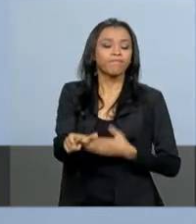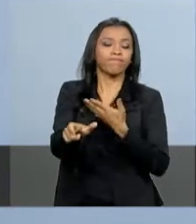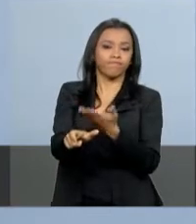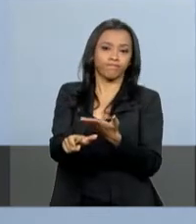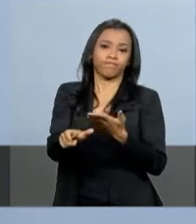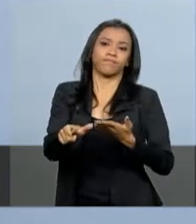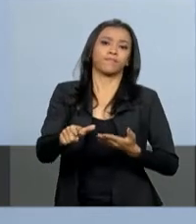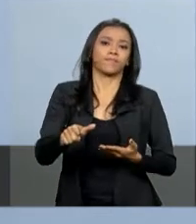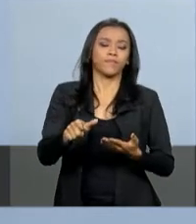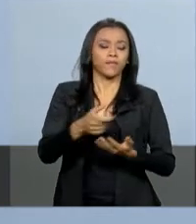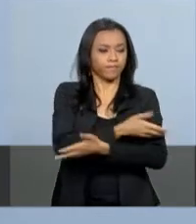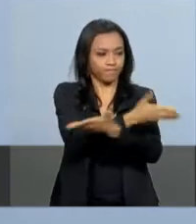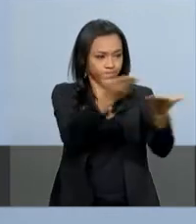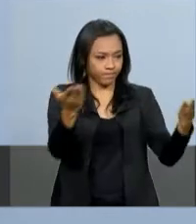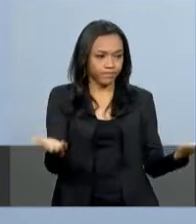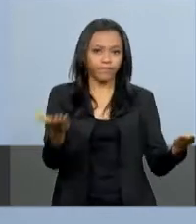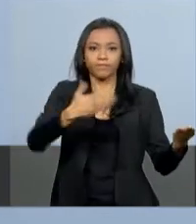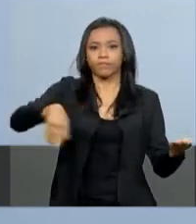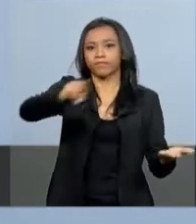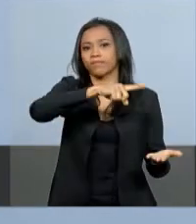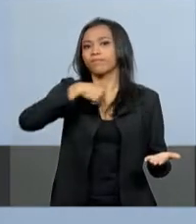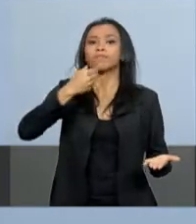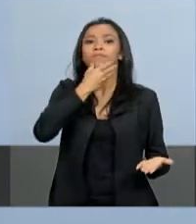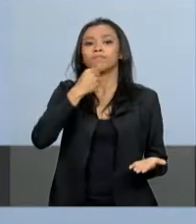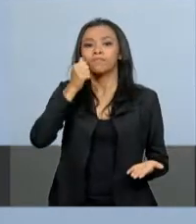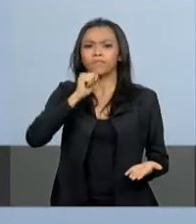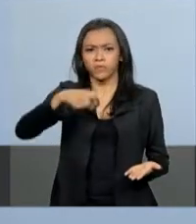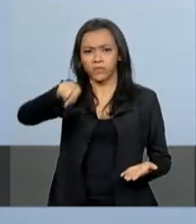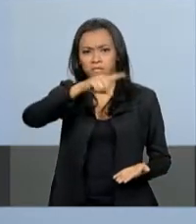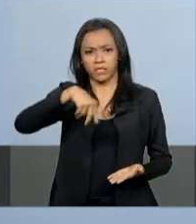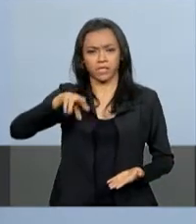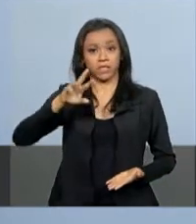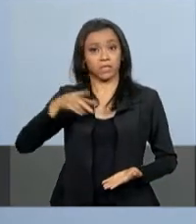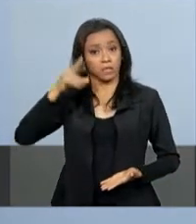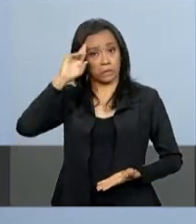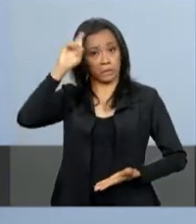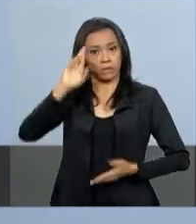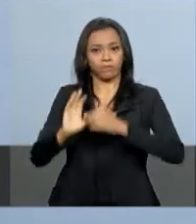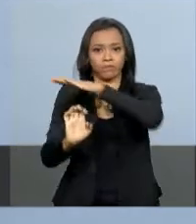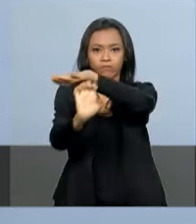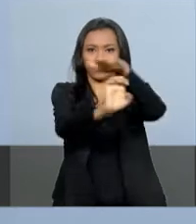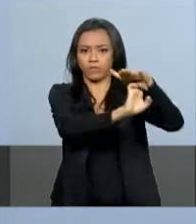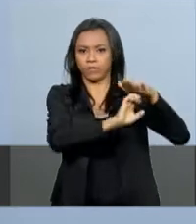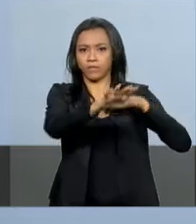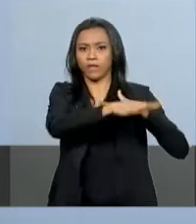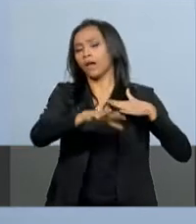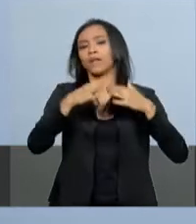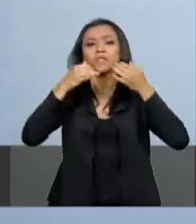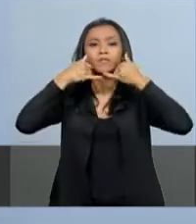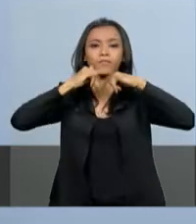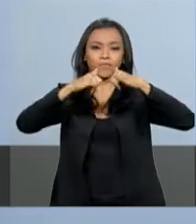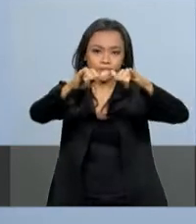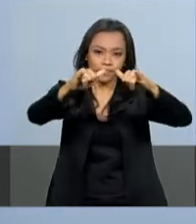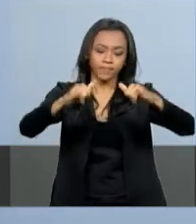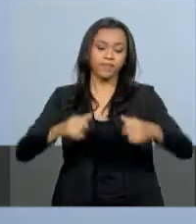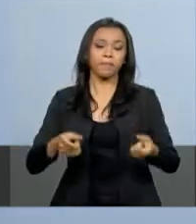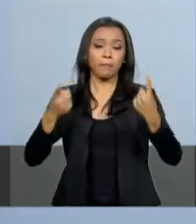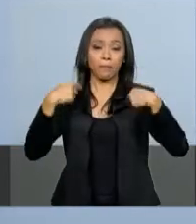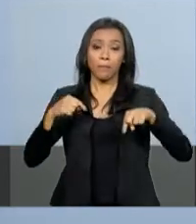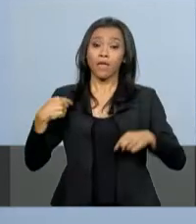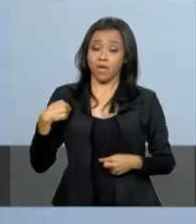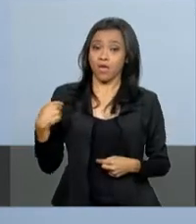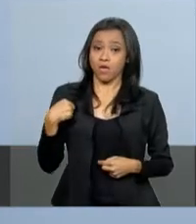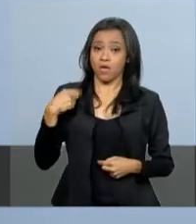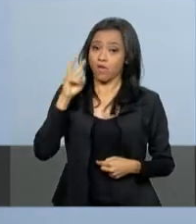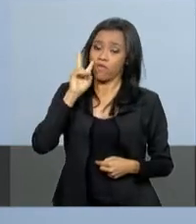senhoras e senhores dirigentes de empresas do setor elétrico eu eu naturalmente houve todo esse